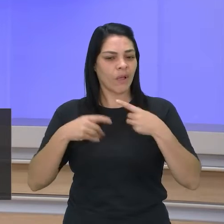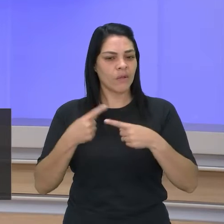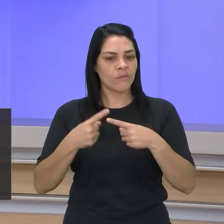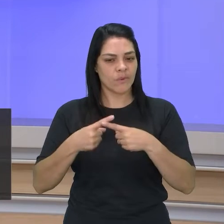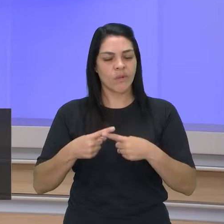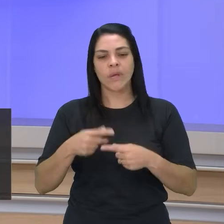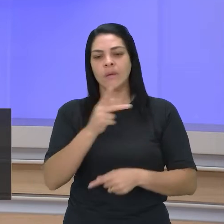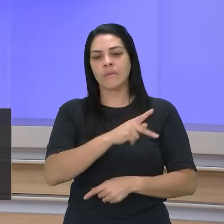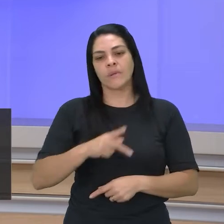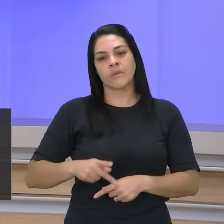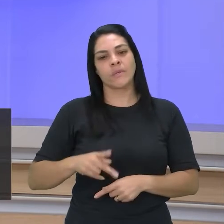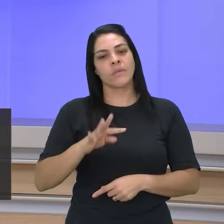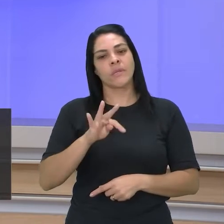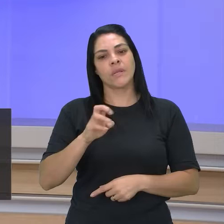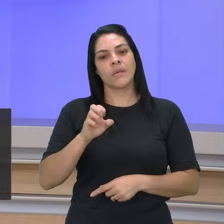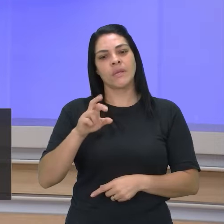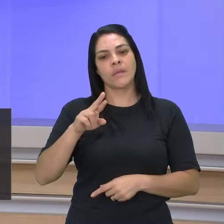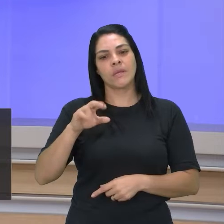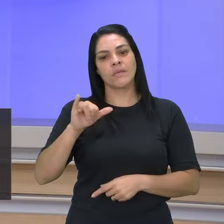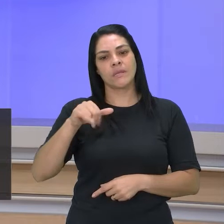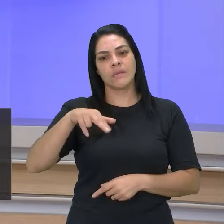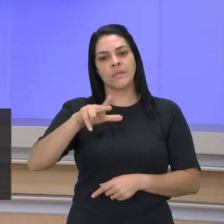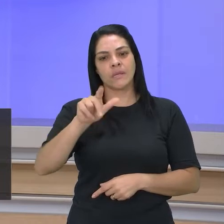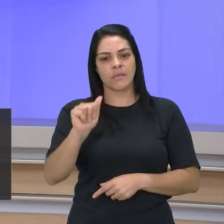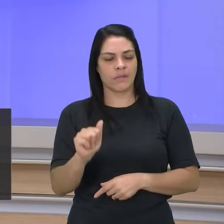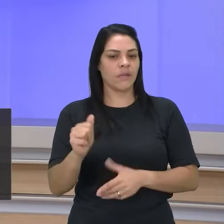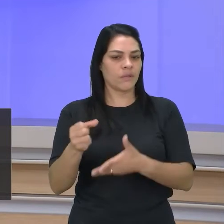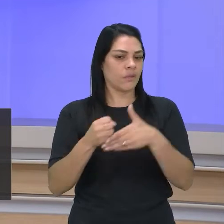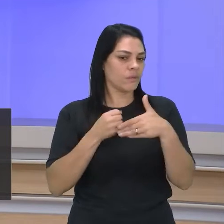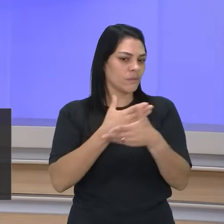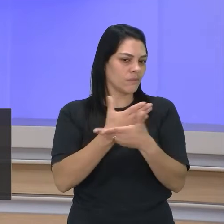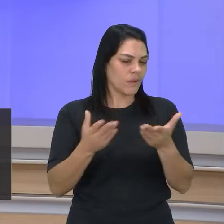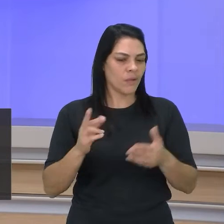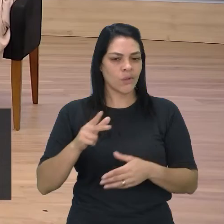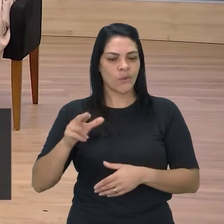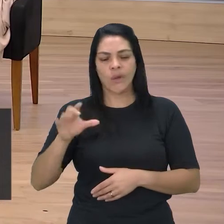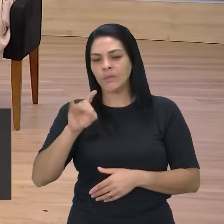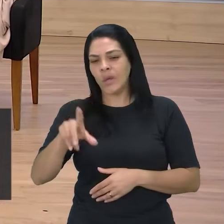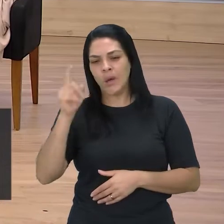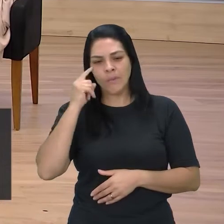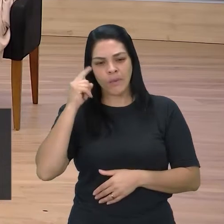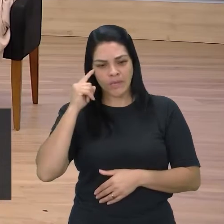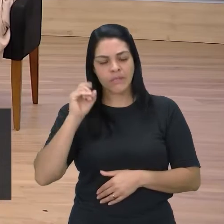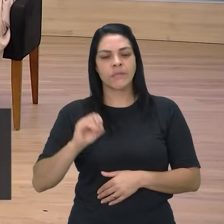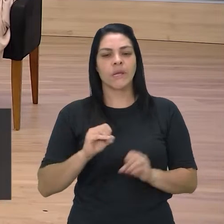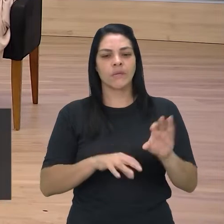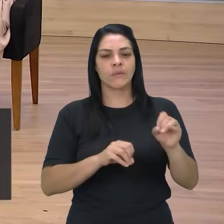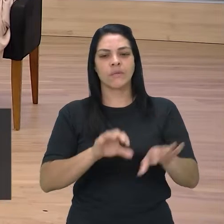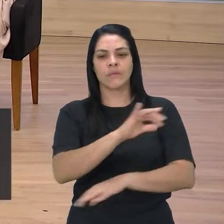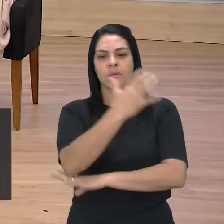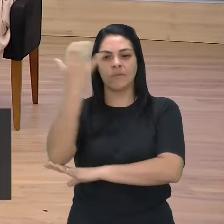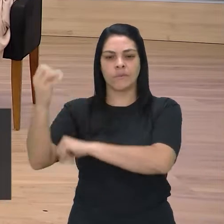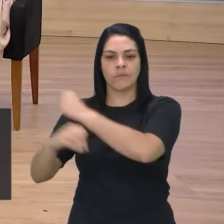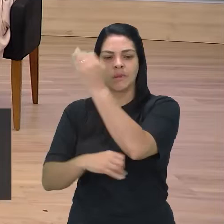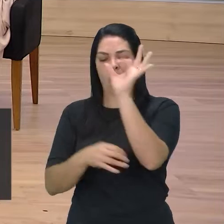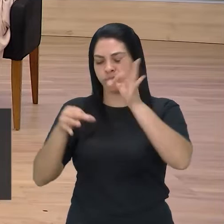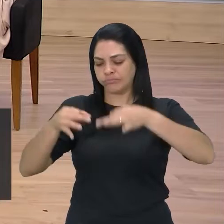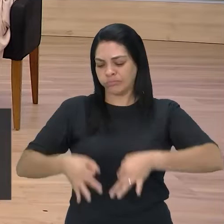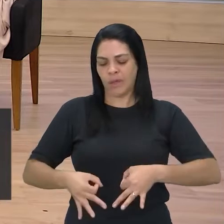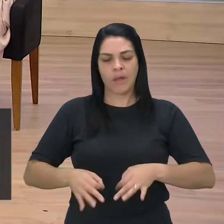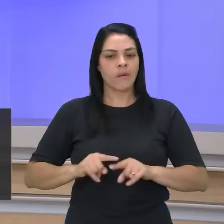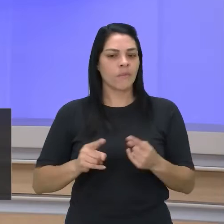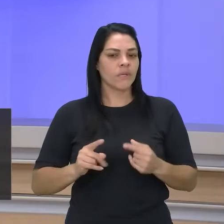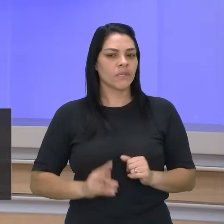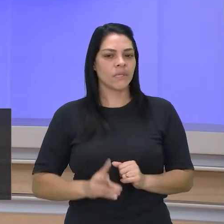Terezinha trouxe para a gente, né? Também de não pensar ações de educação ambiental de uma forma pontual, né? É